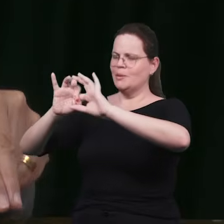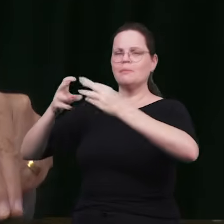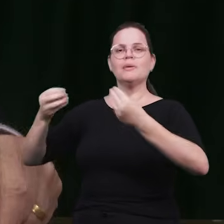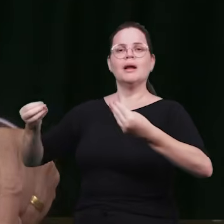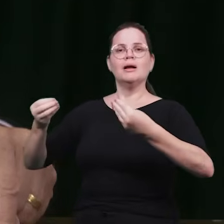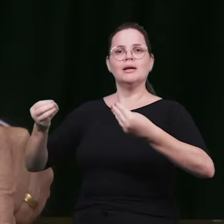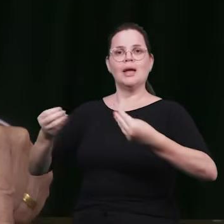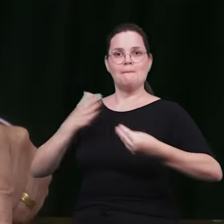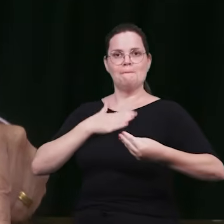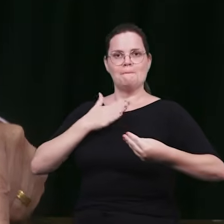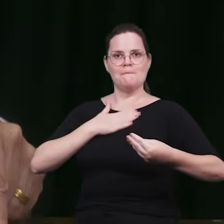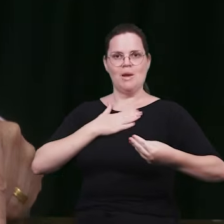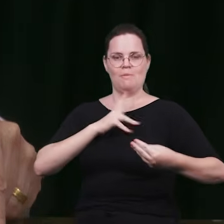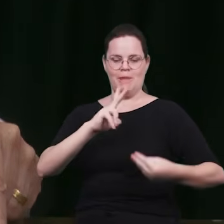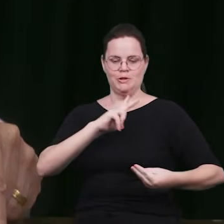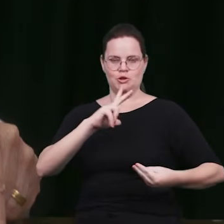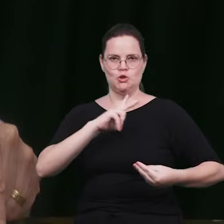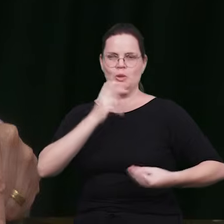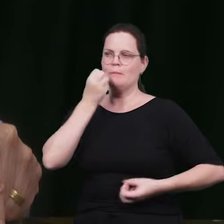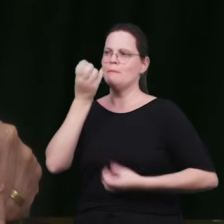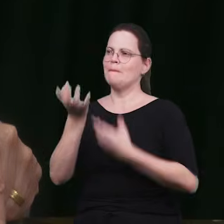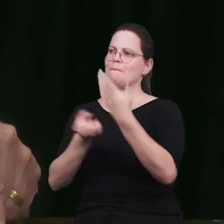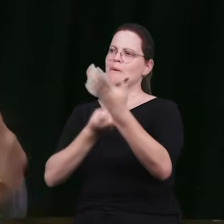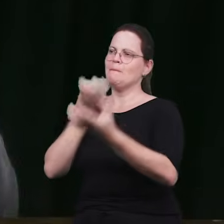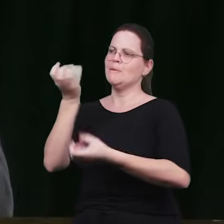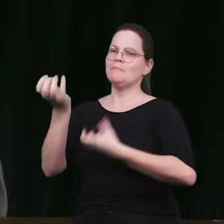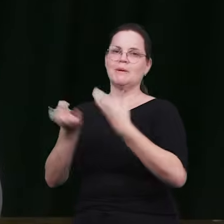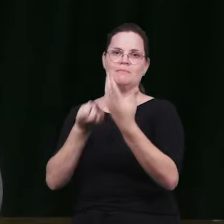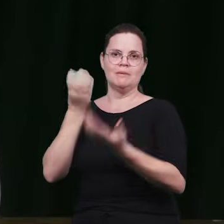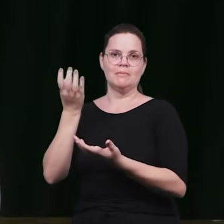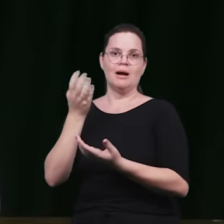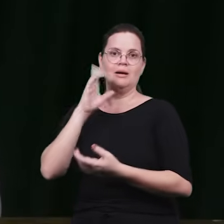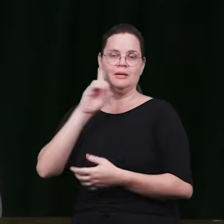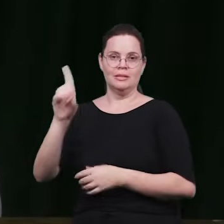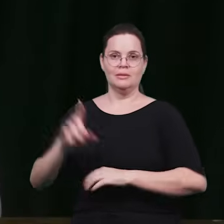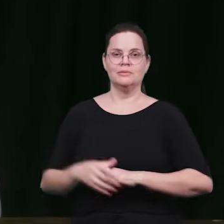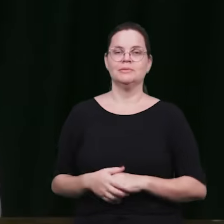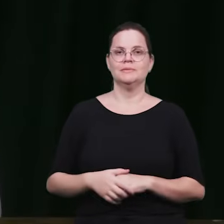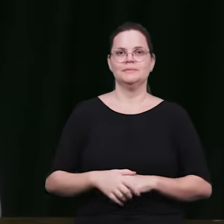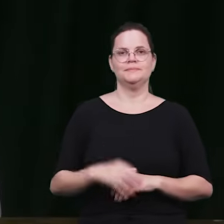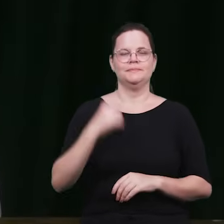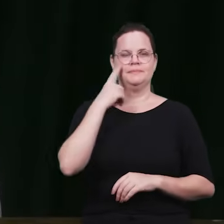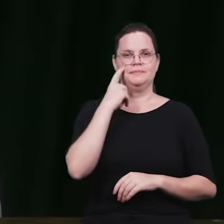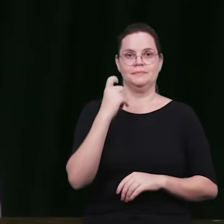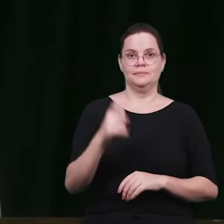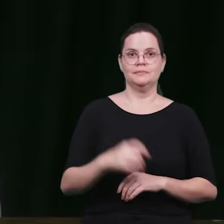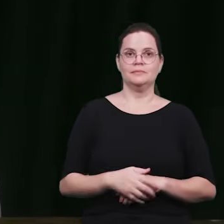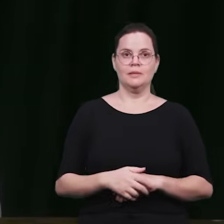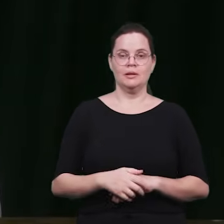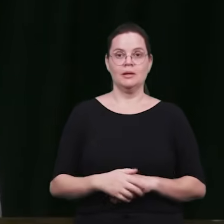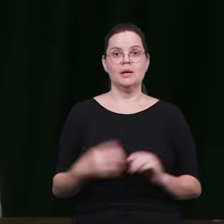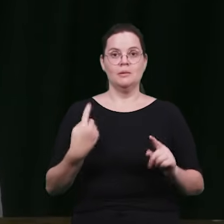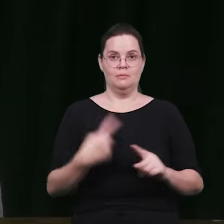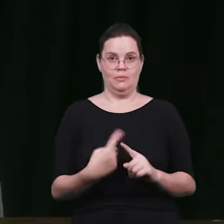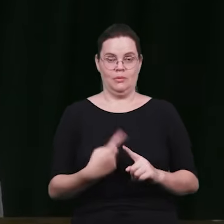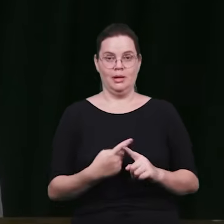colocarmos as nossas petições diante do Pai? Amém. E olha que coisa interessante, ali era para a salvação do